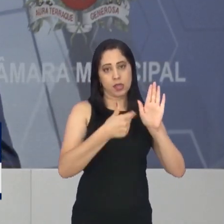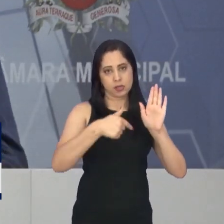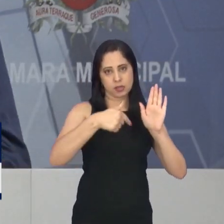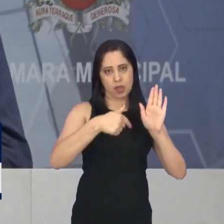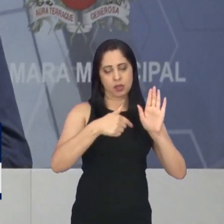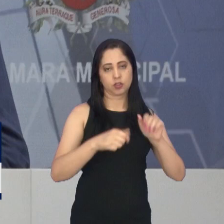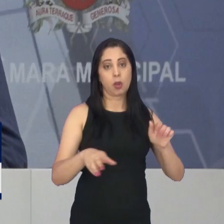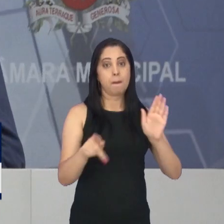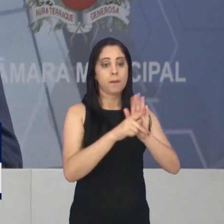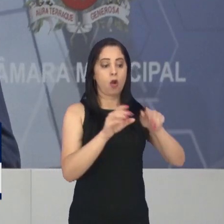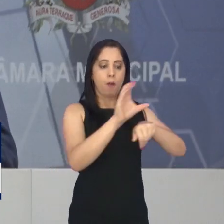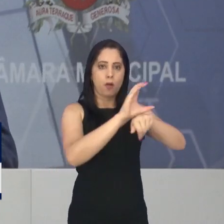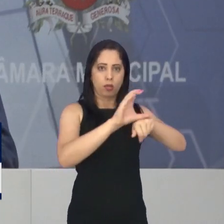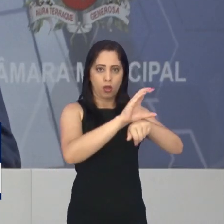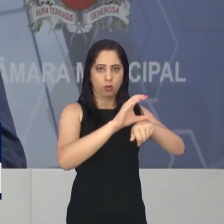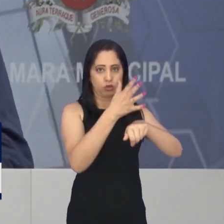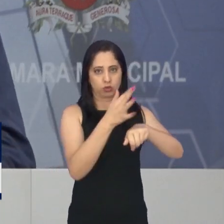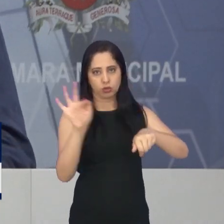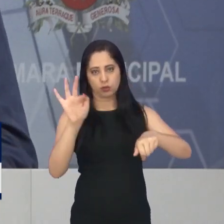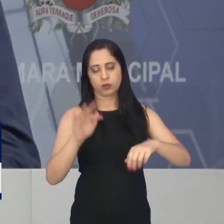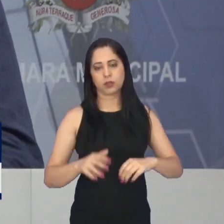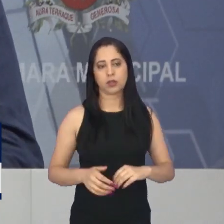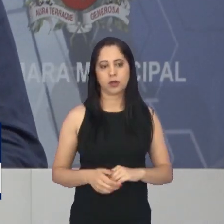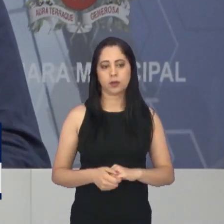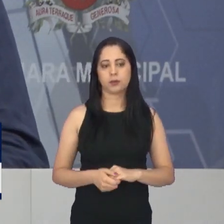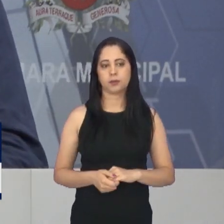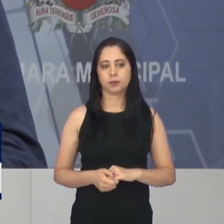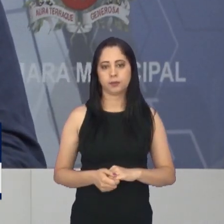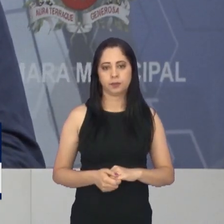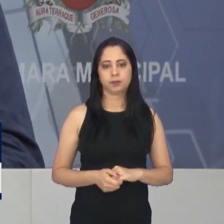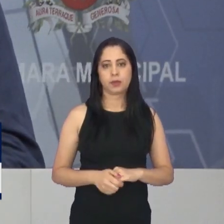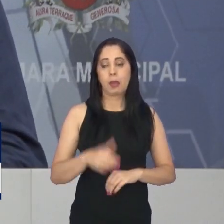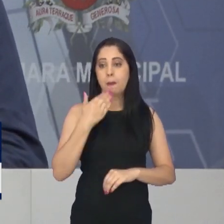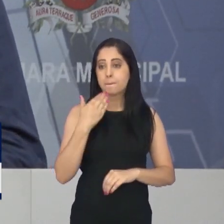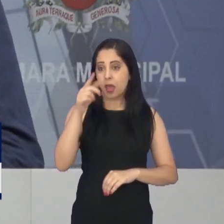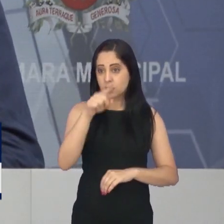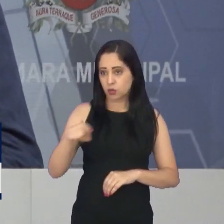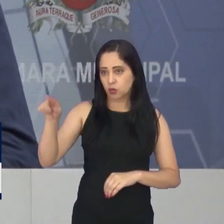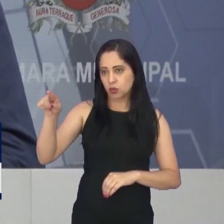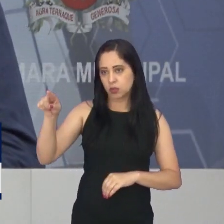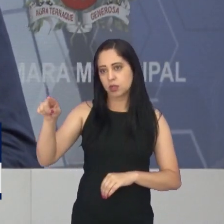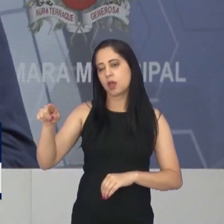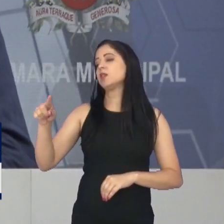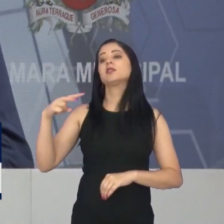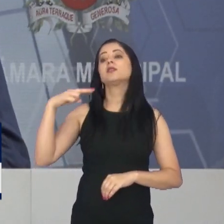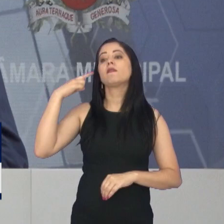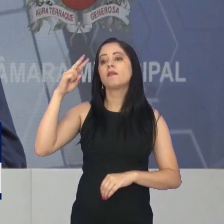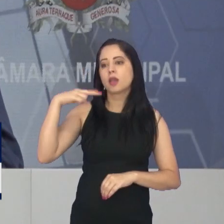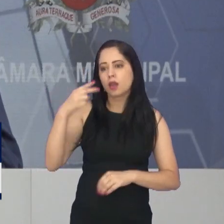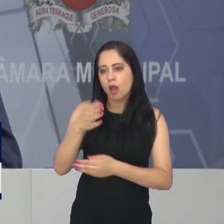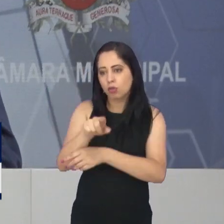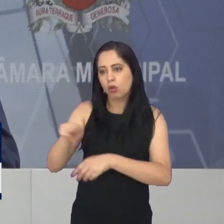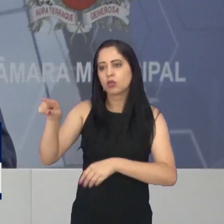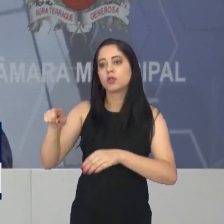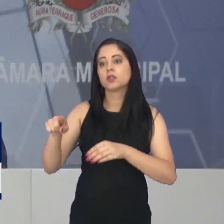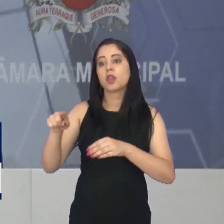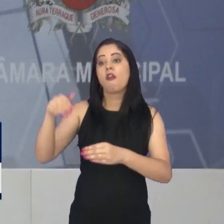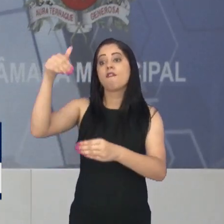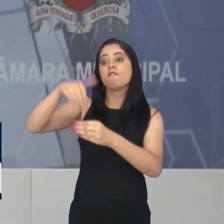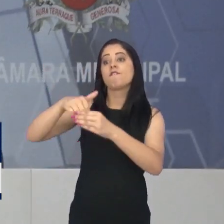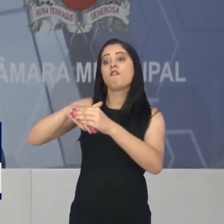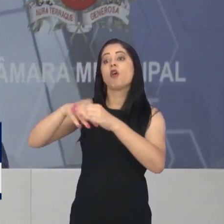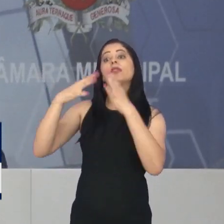da Constituição Federal. Então, peço aqui aos nobres pares, que este é um importante projeto em